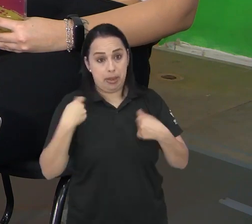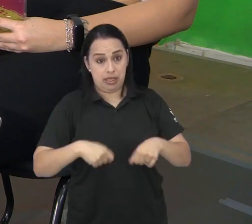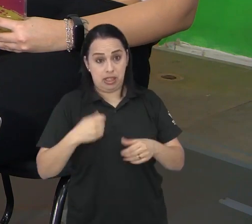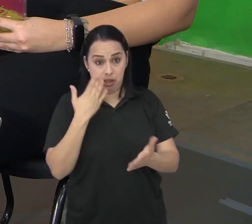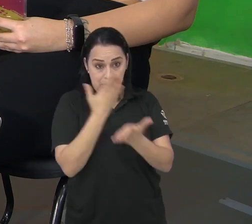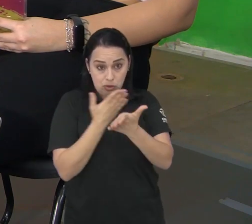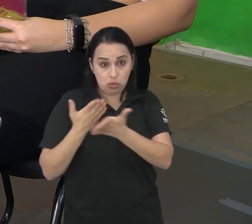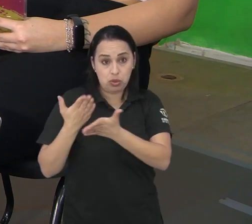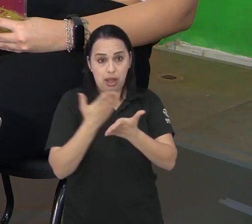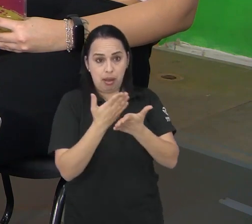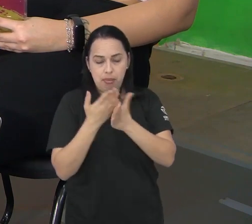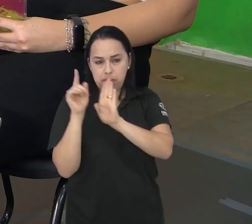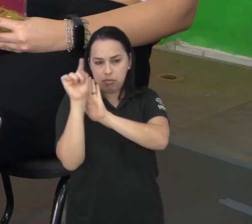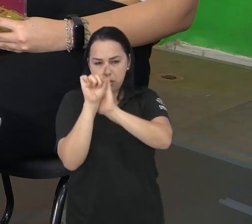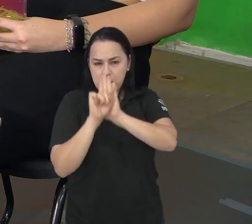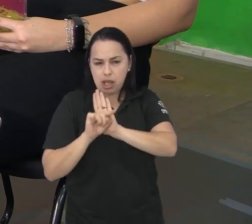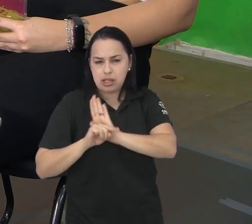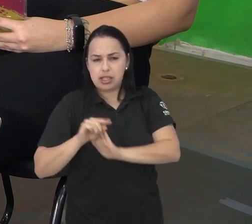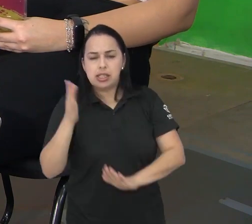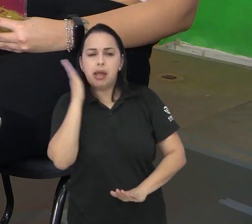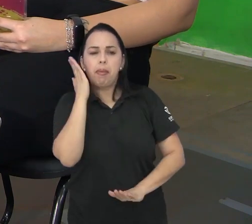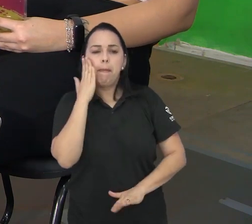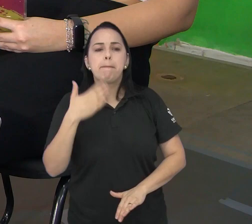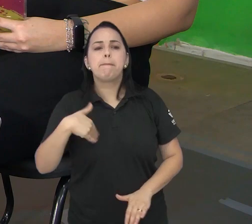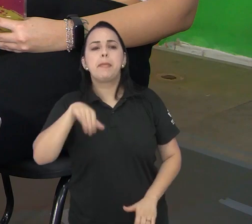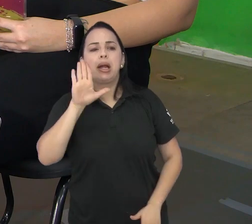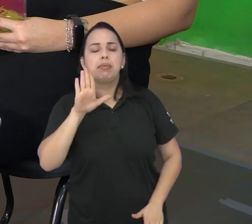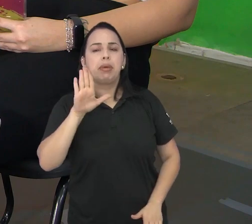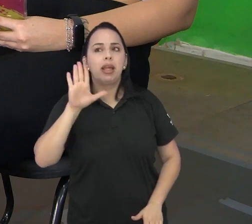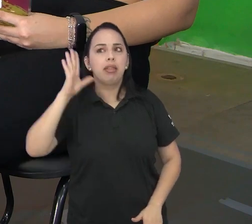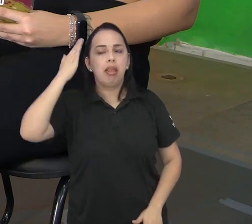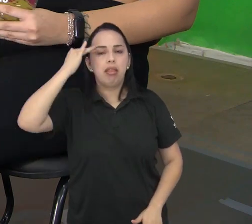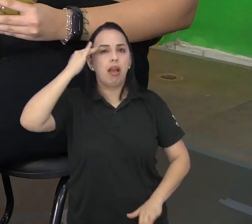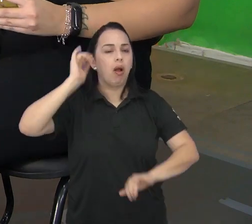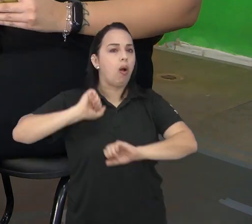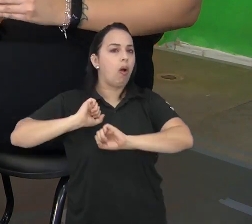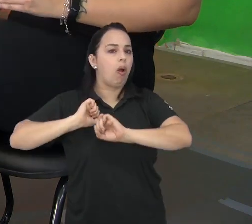preciso estudar, pesquisar para saber mais daquilo, para até entender